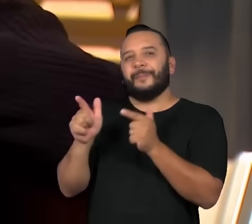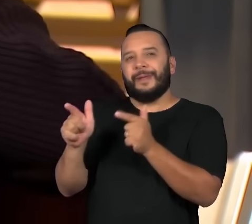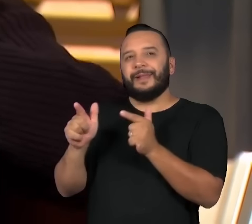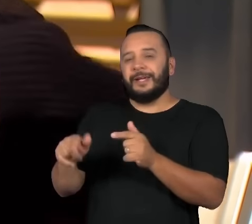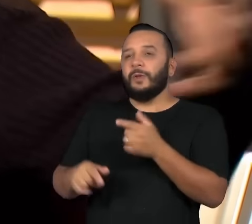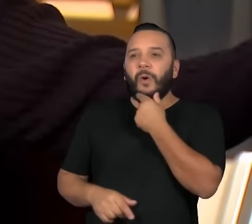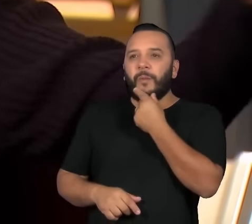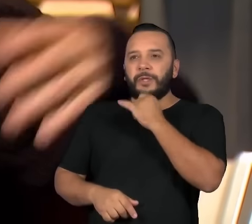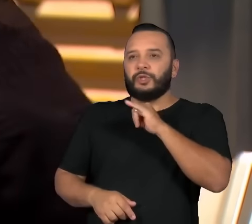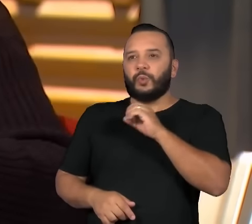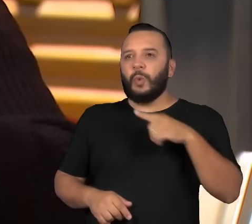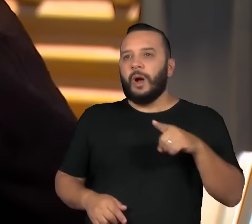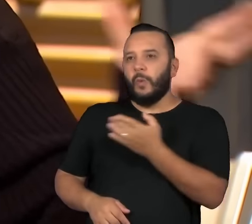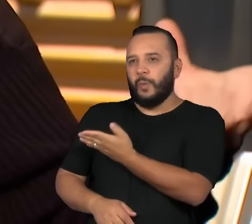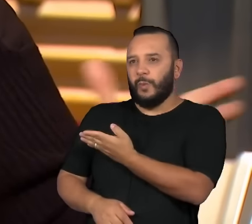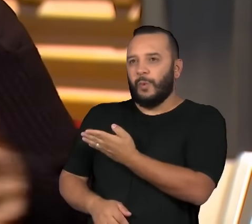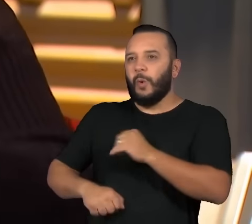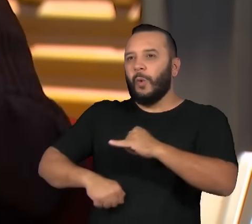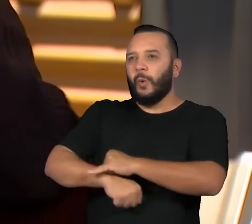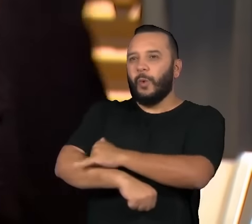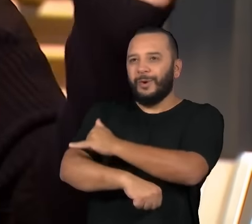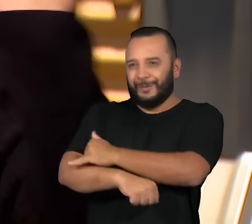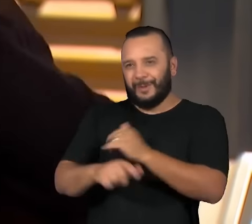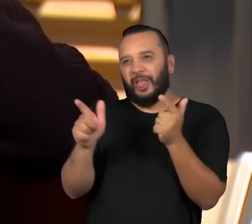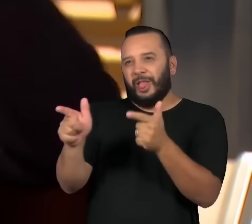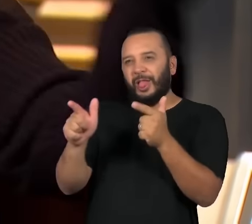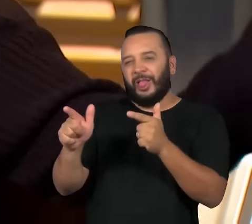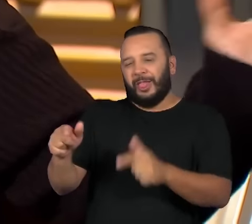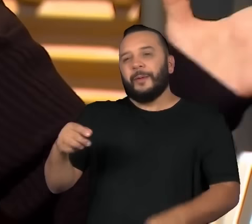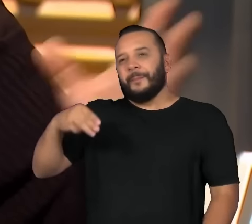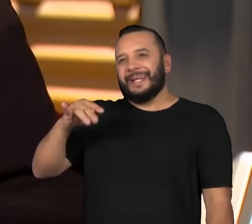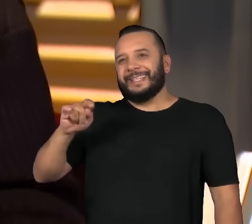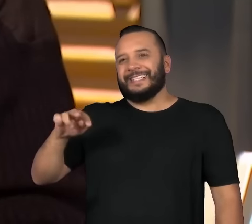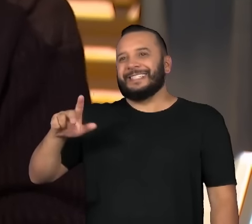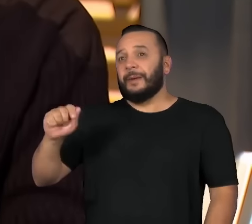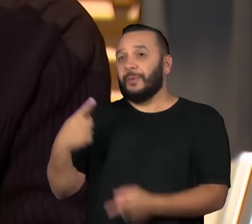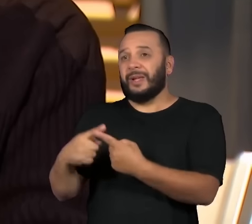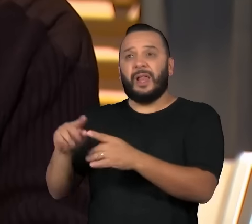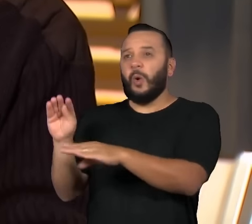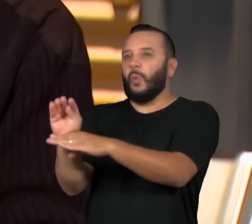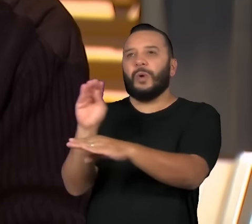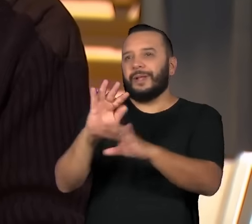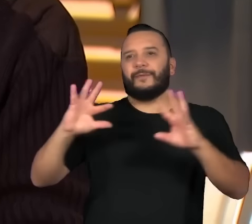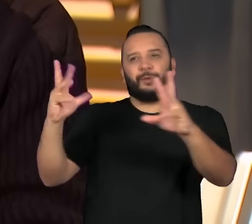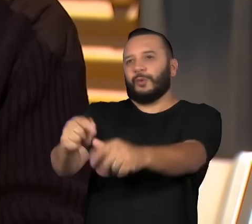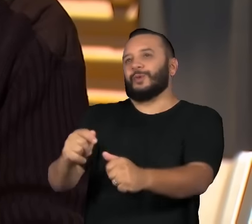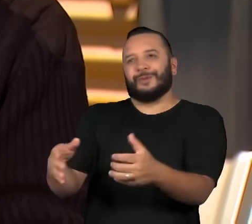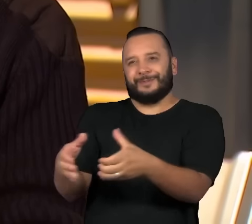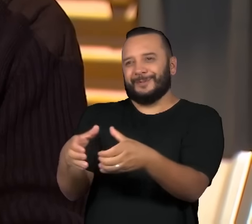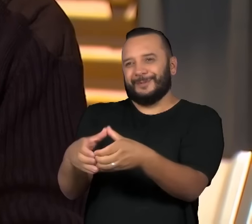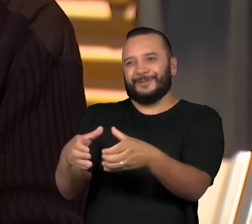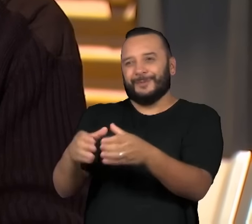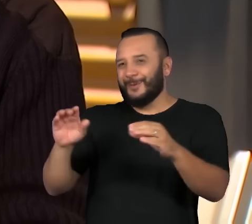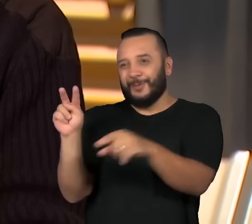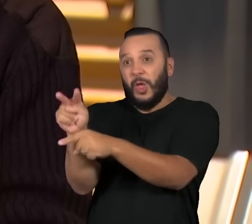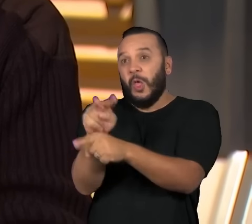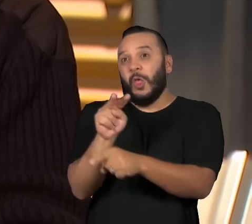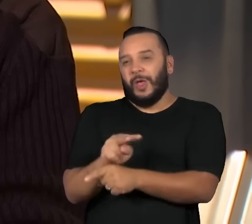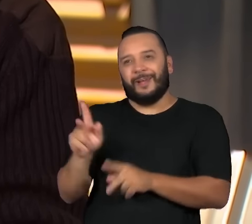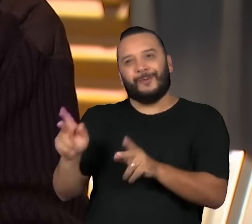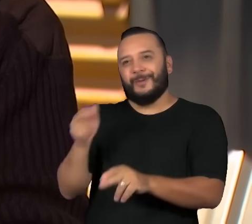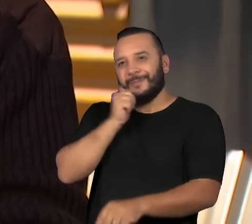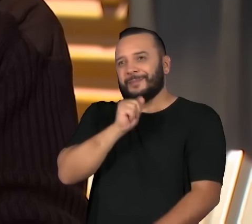Patrícia realmente era um coração gigantesco, né? Tomava conta de todo mundo, Tá. né? Entre aspas. E